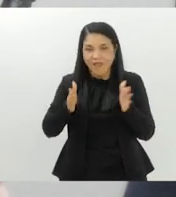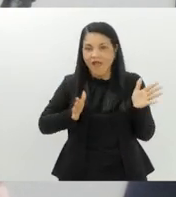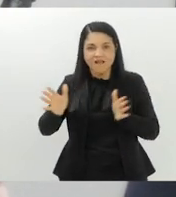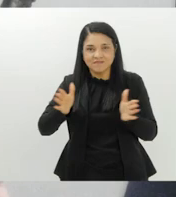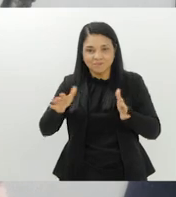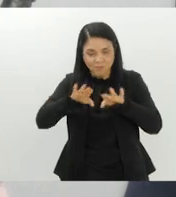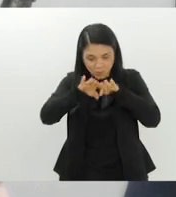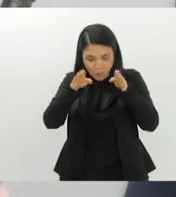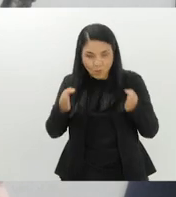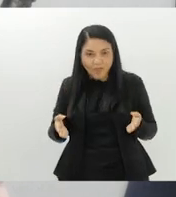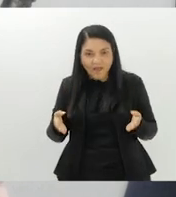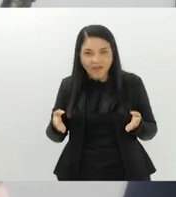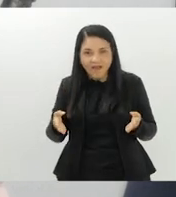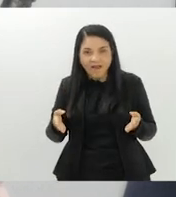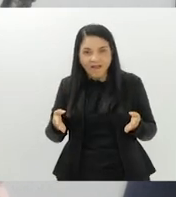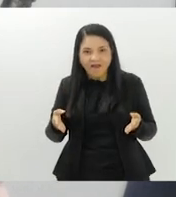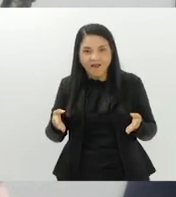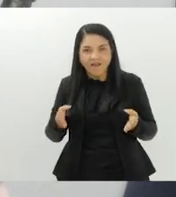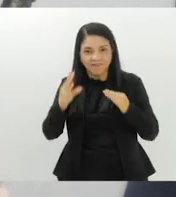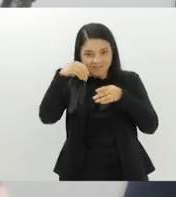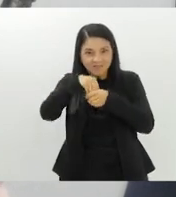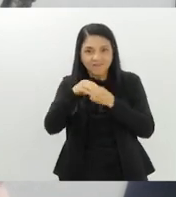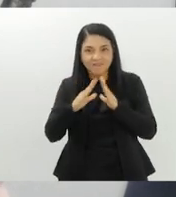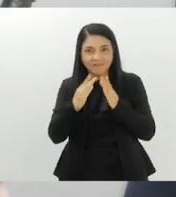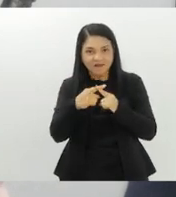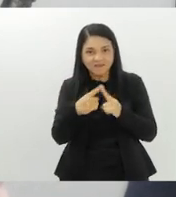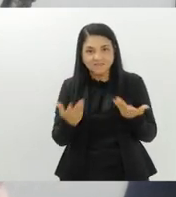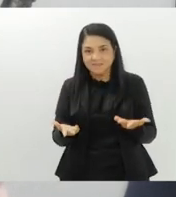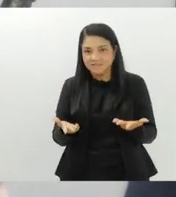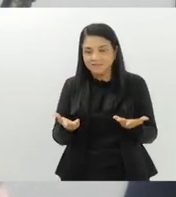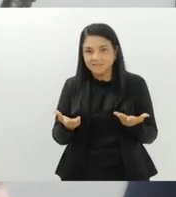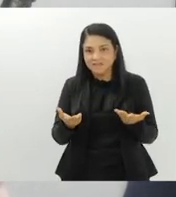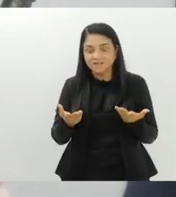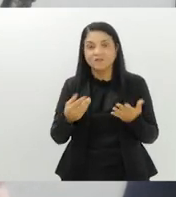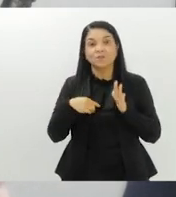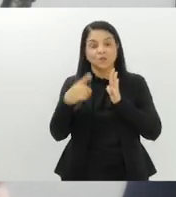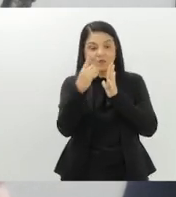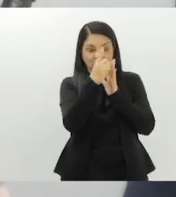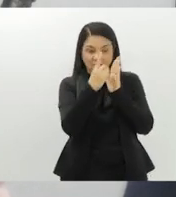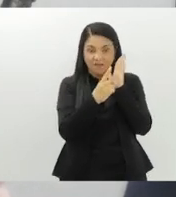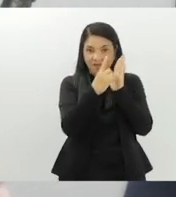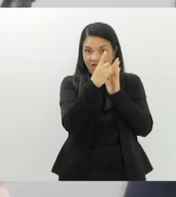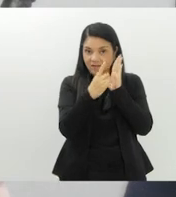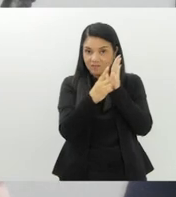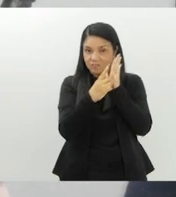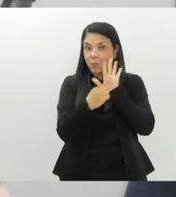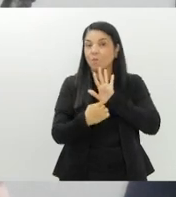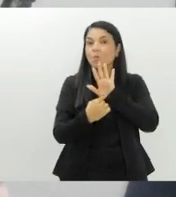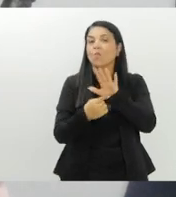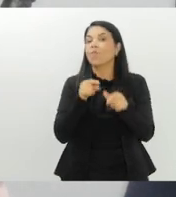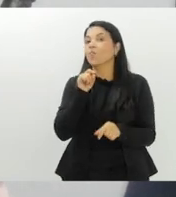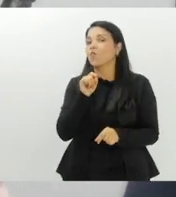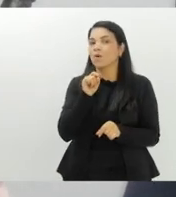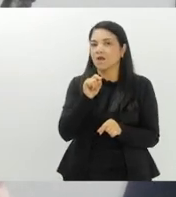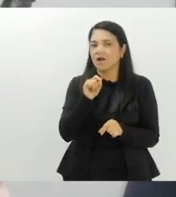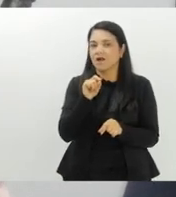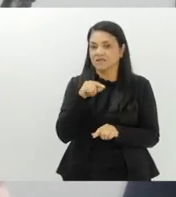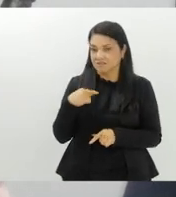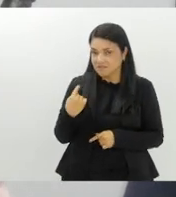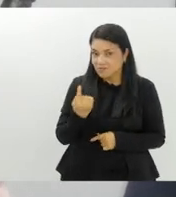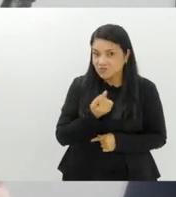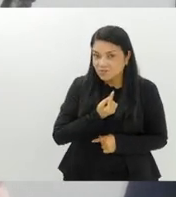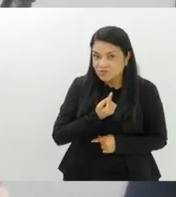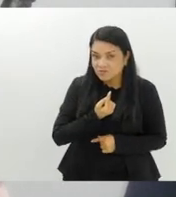Então, esse decreto, ele mostrou para a gente o seguinte, que se a gente não